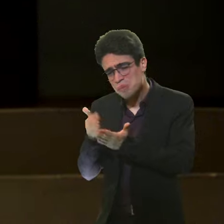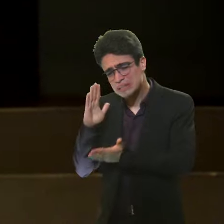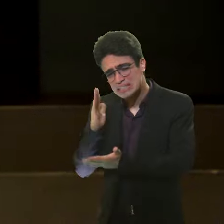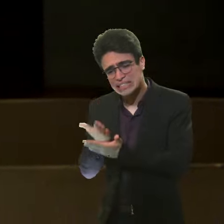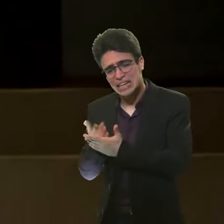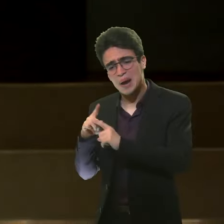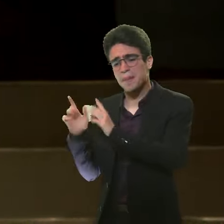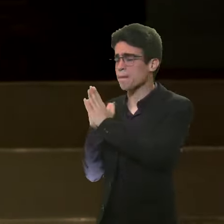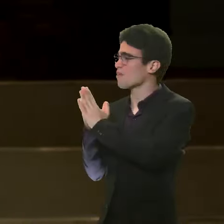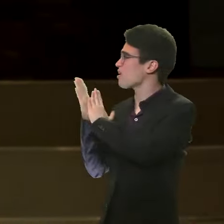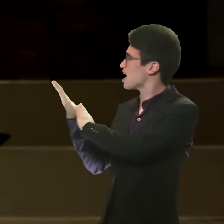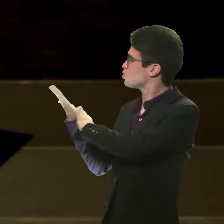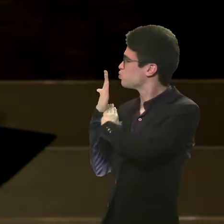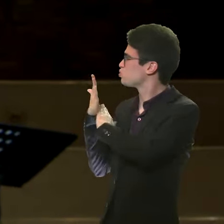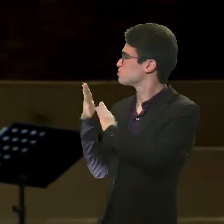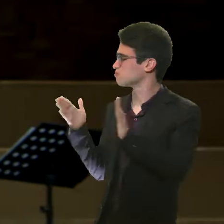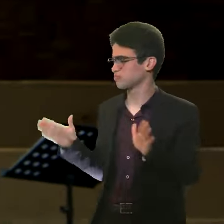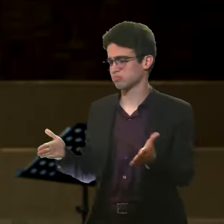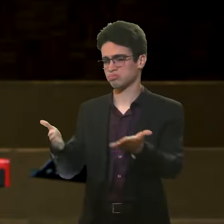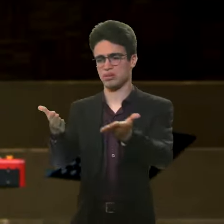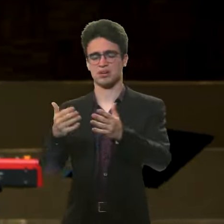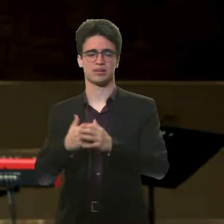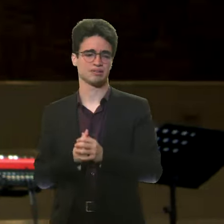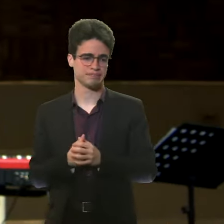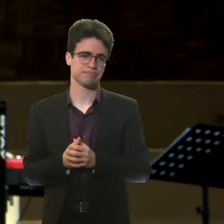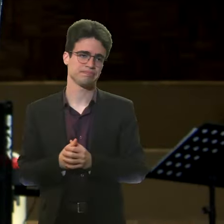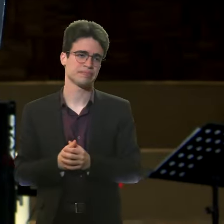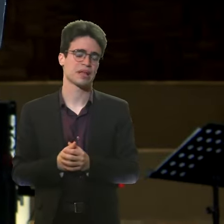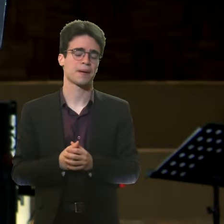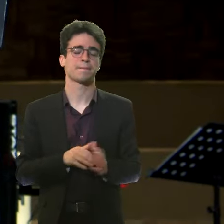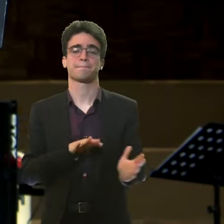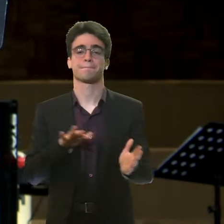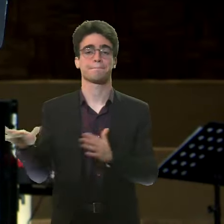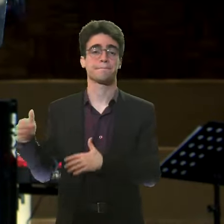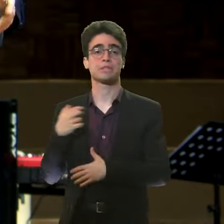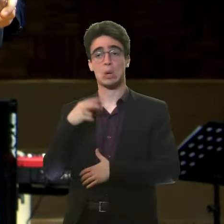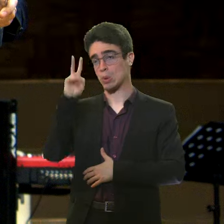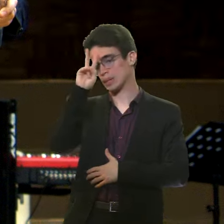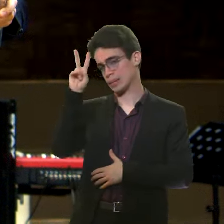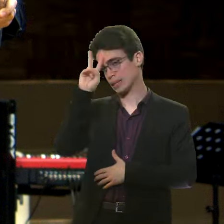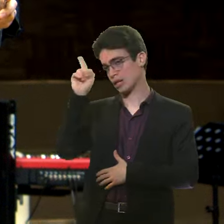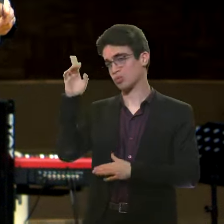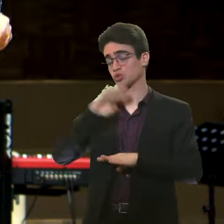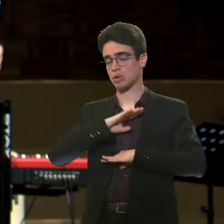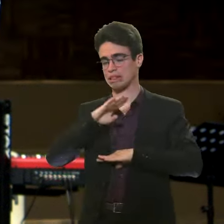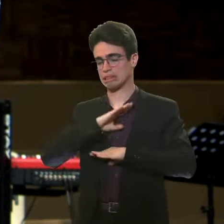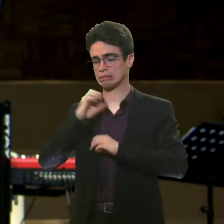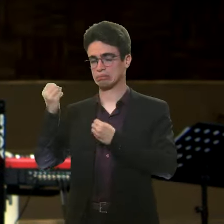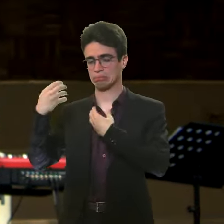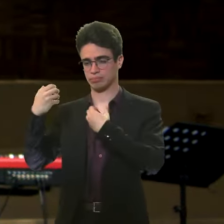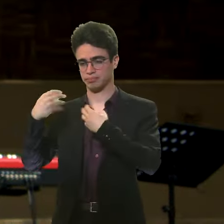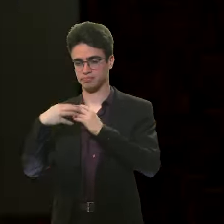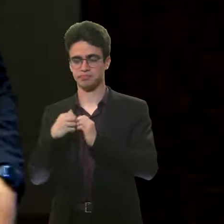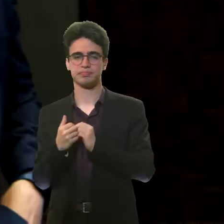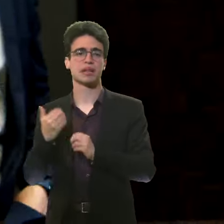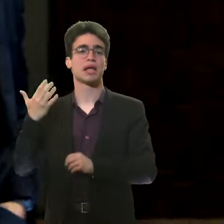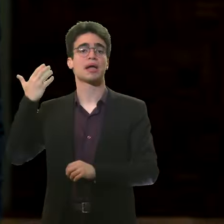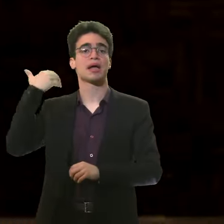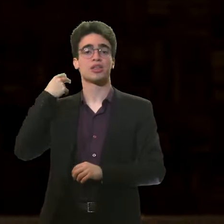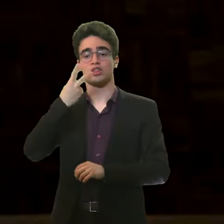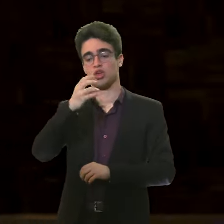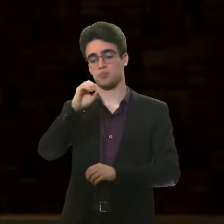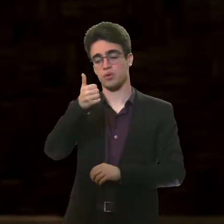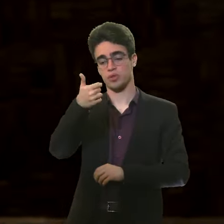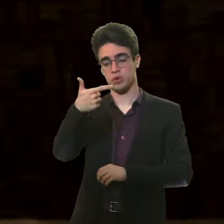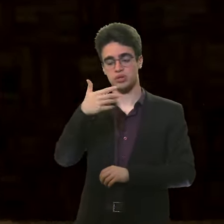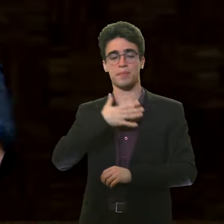porque eu preciso. Eu lembro de uma situação que me ensinou sobre isso. Em 2012, meu pai ficou